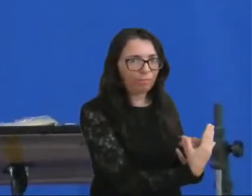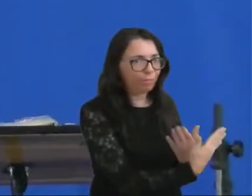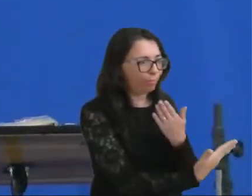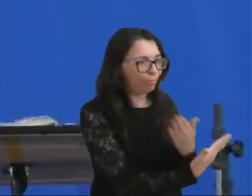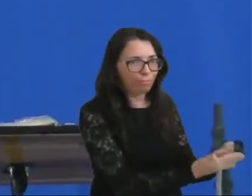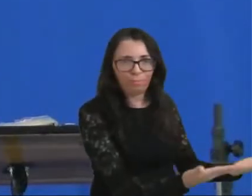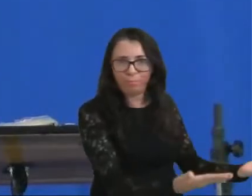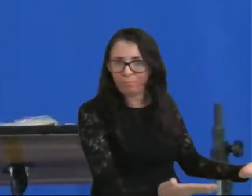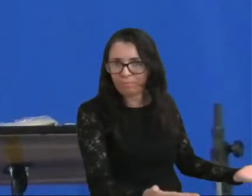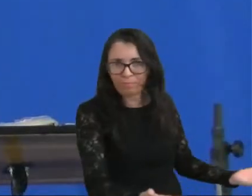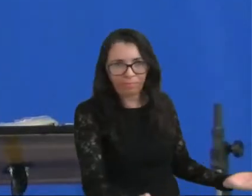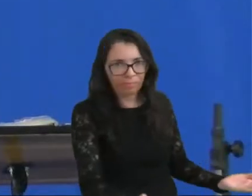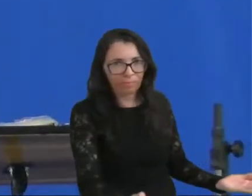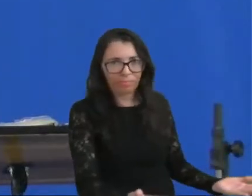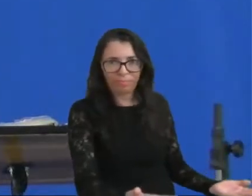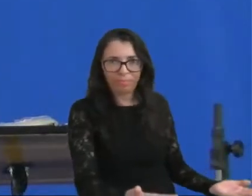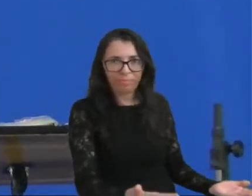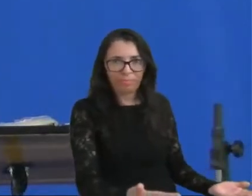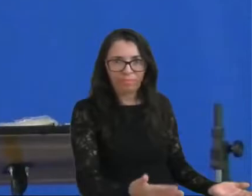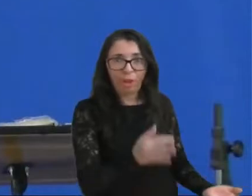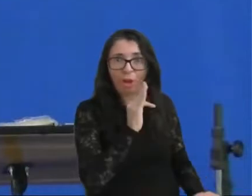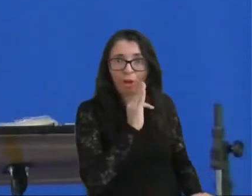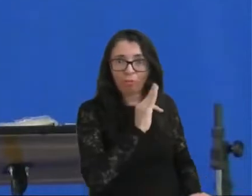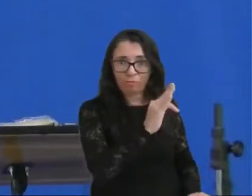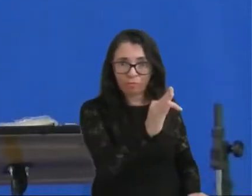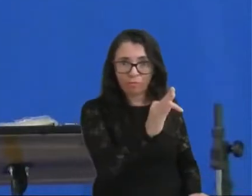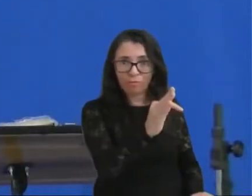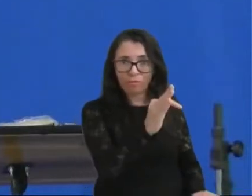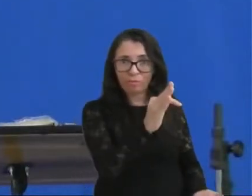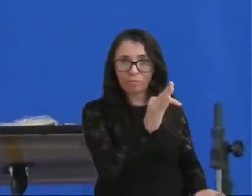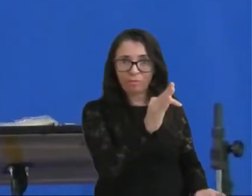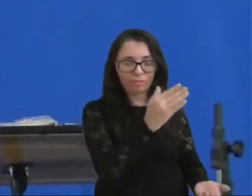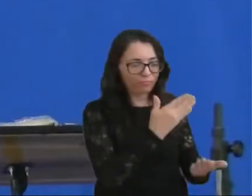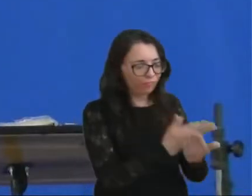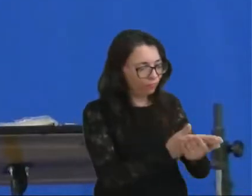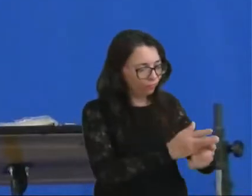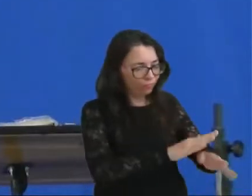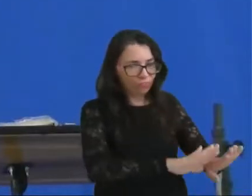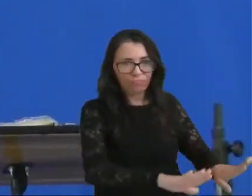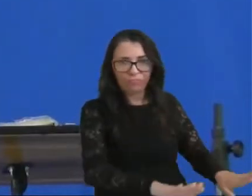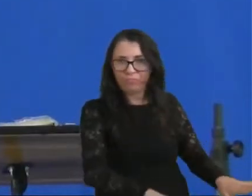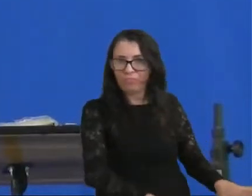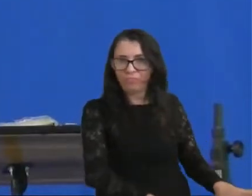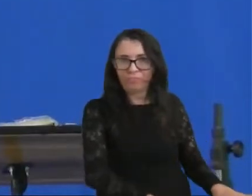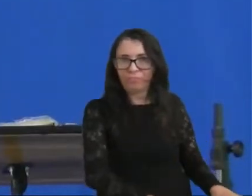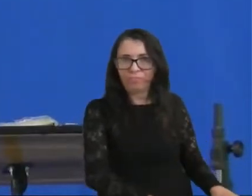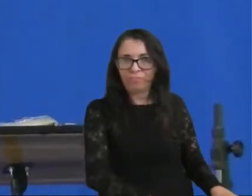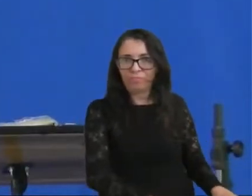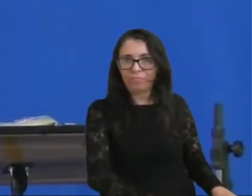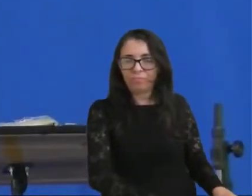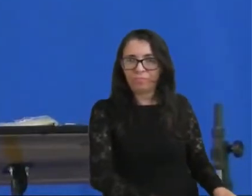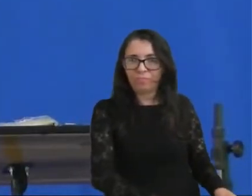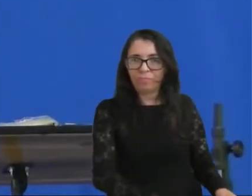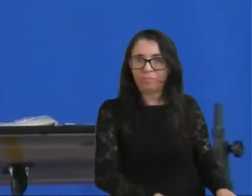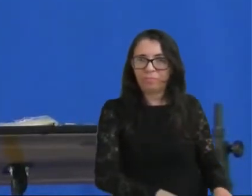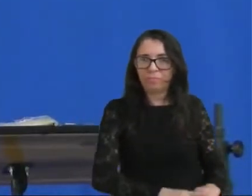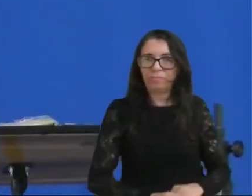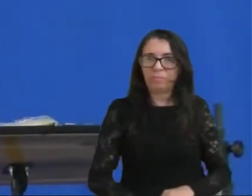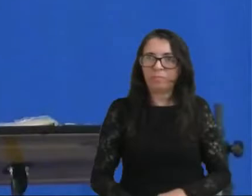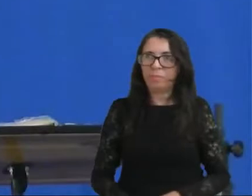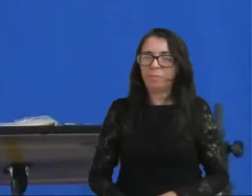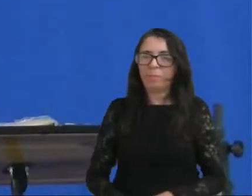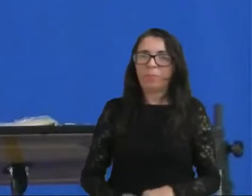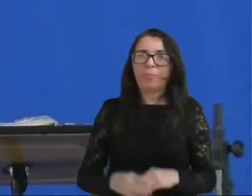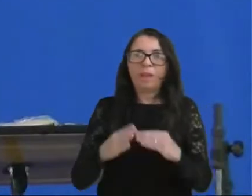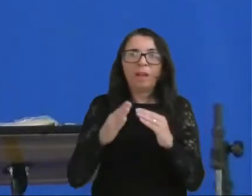mesmo. É isso que aconteceu com a igreja de Éfeso. Ela foi derrotada por ela mesma,